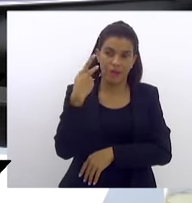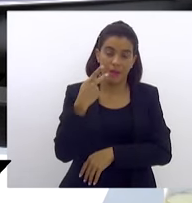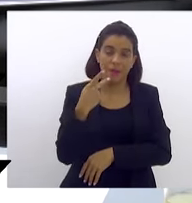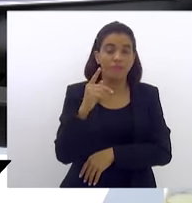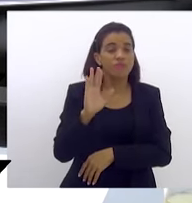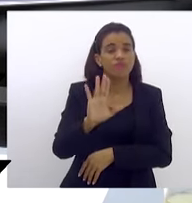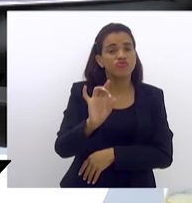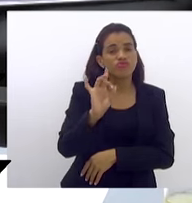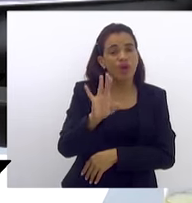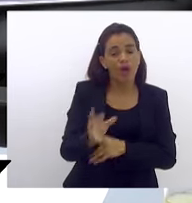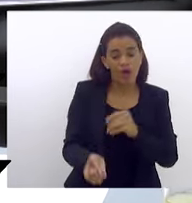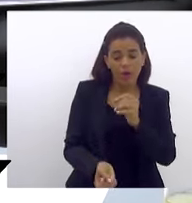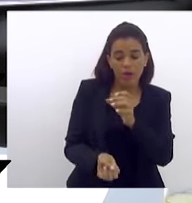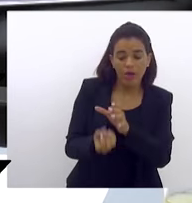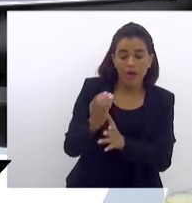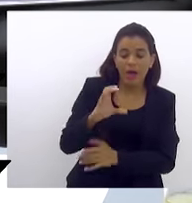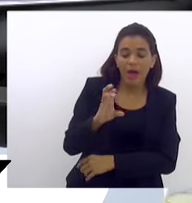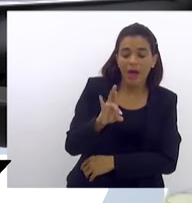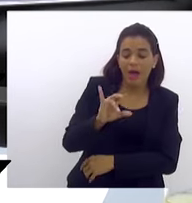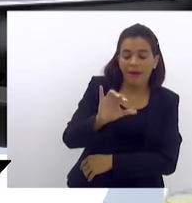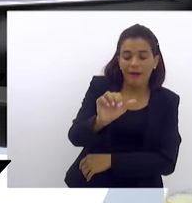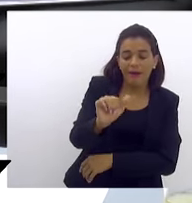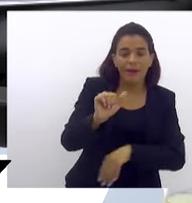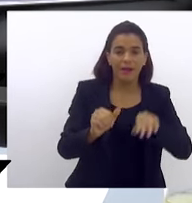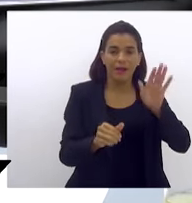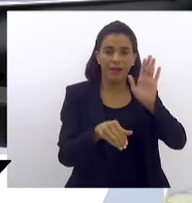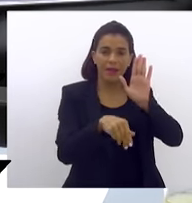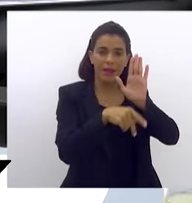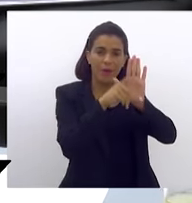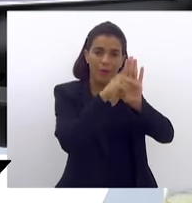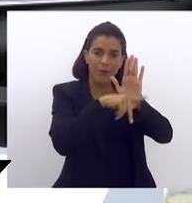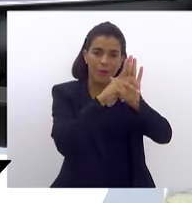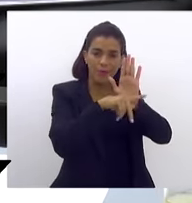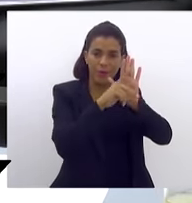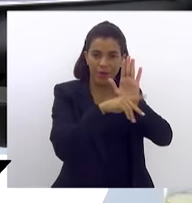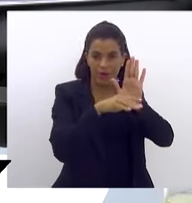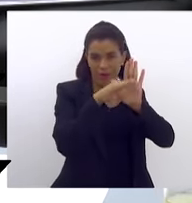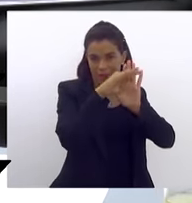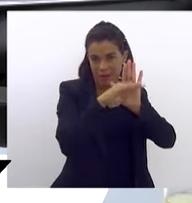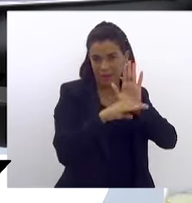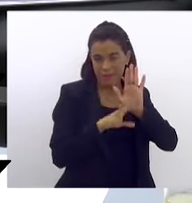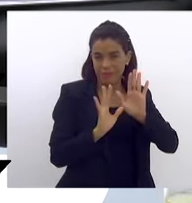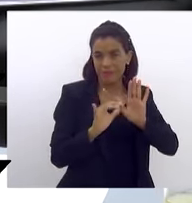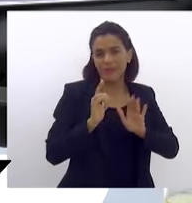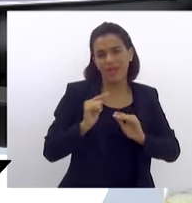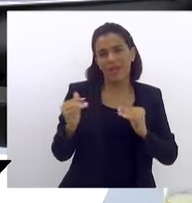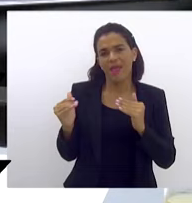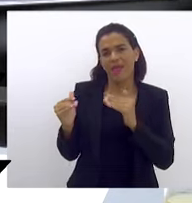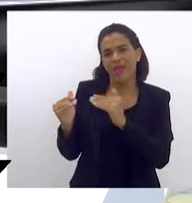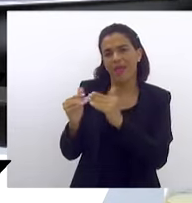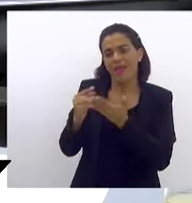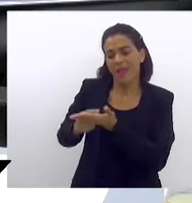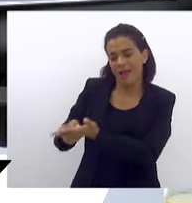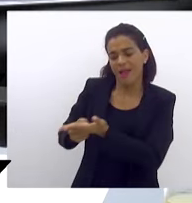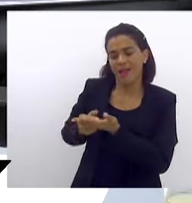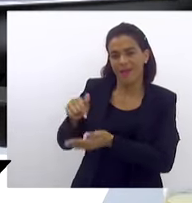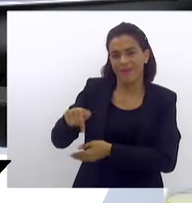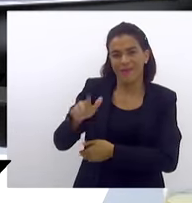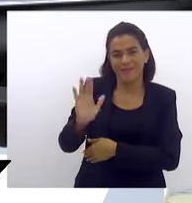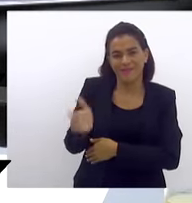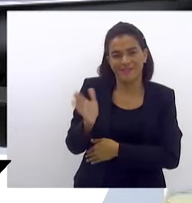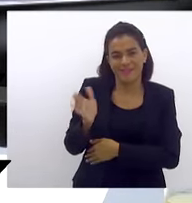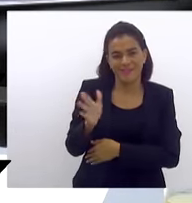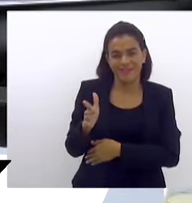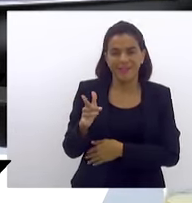programa cria o programa p p pá P pá P pá como o programa A gente já tem acordo aqui na executiva que faz se quiser